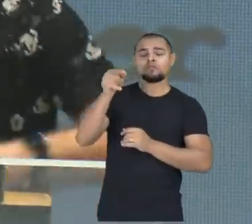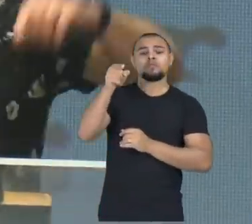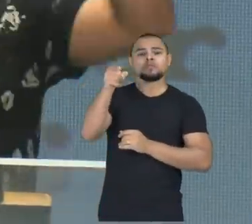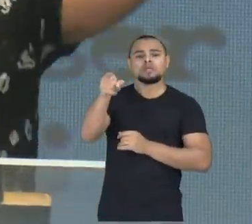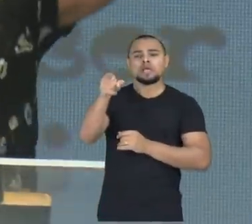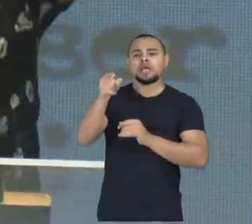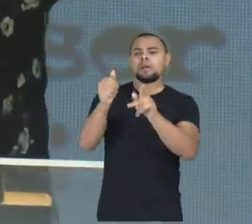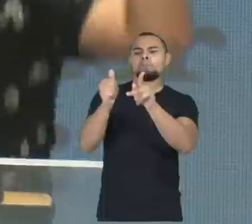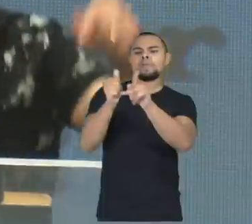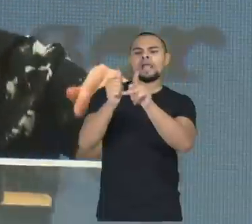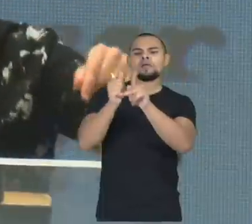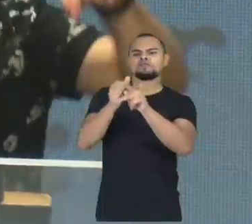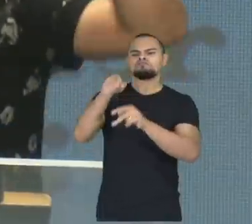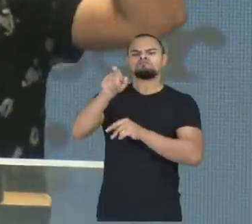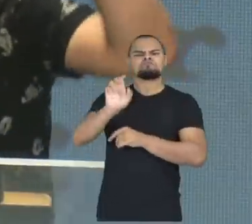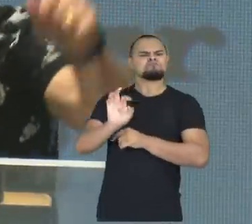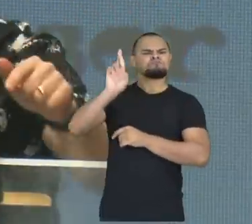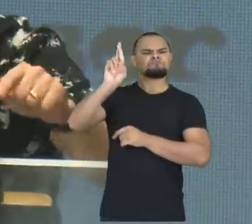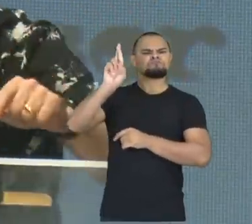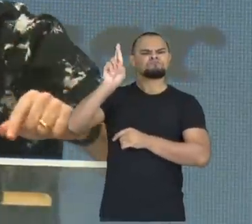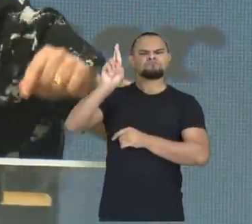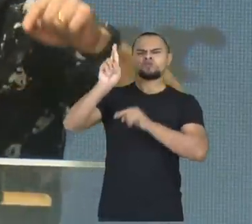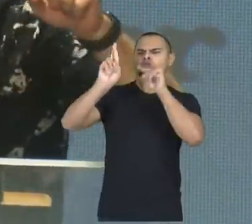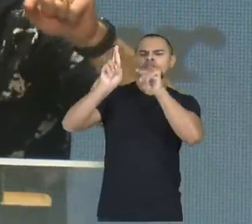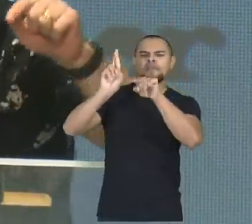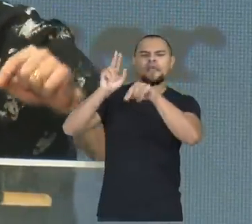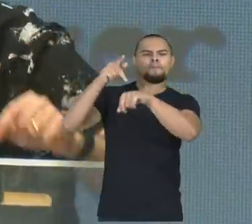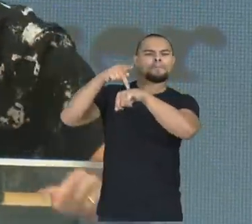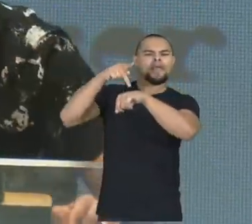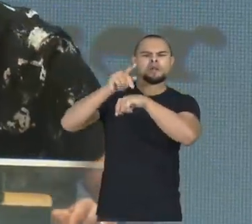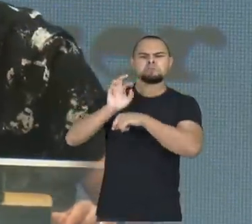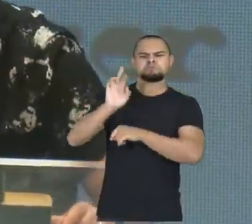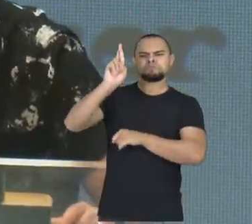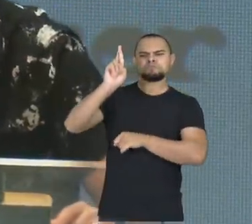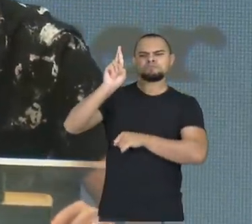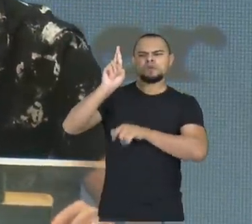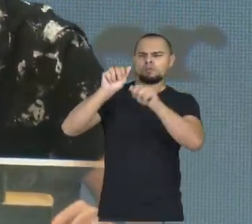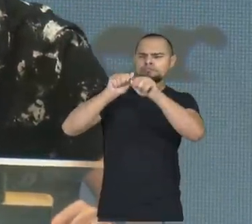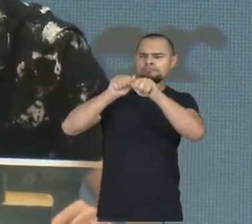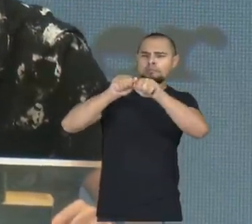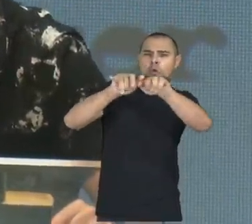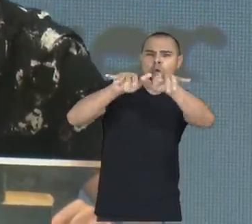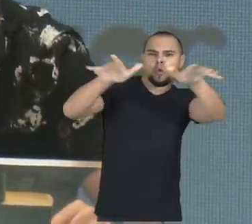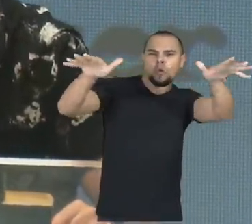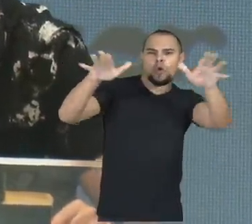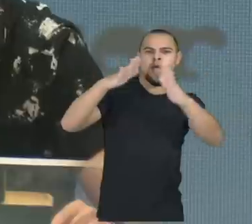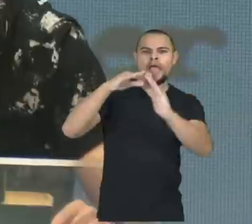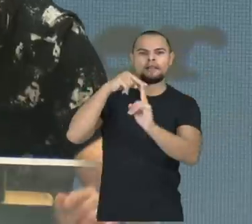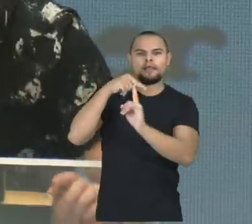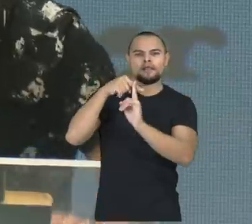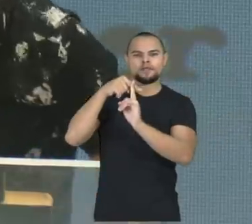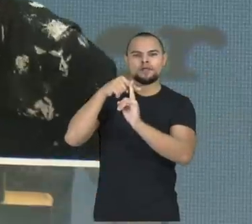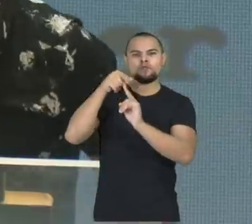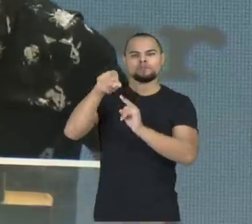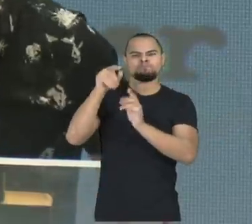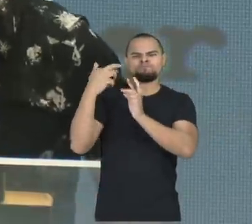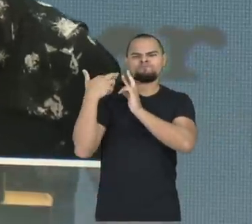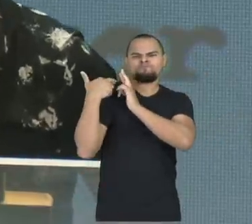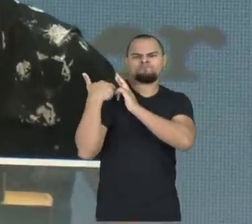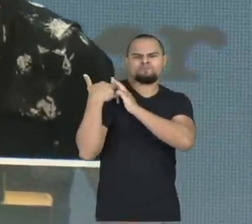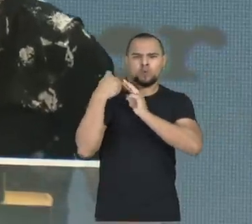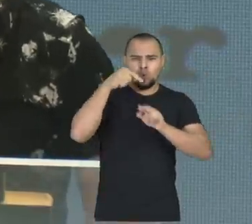e sobre esta pedra eu edificarei a minha igreja, e as portas